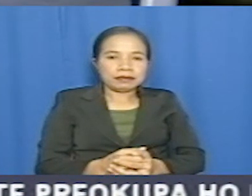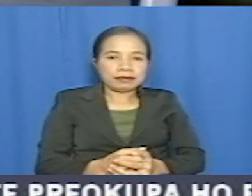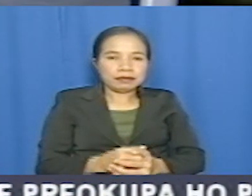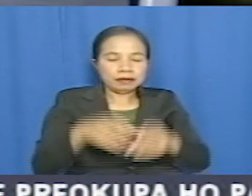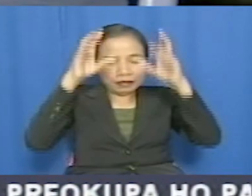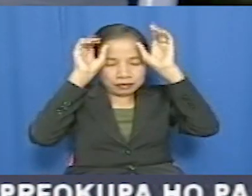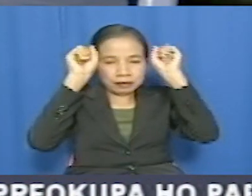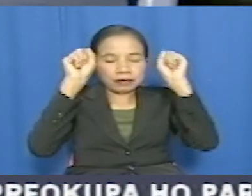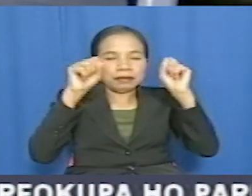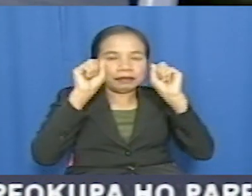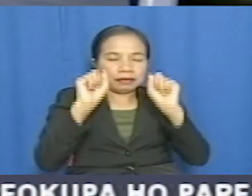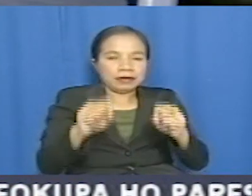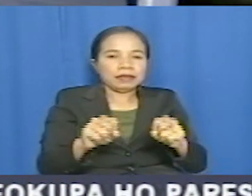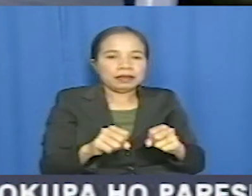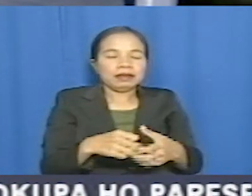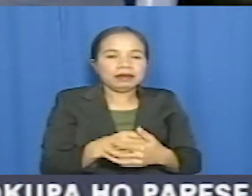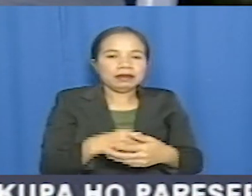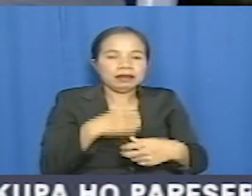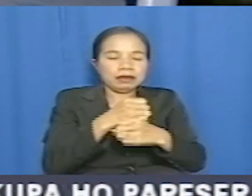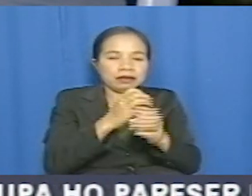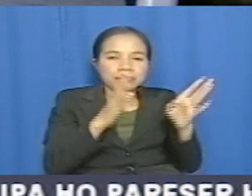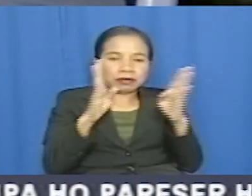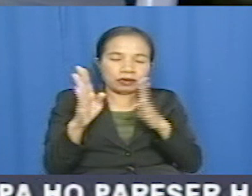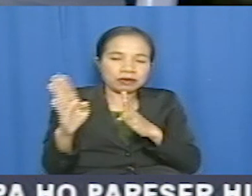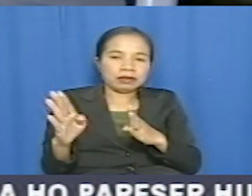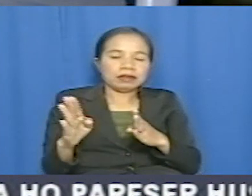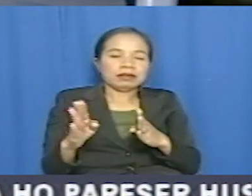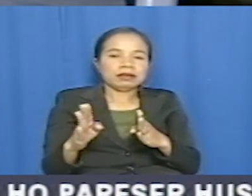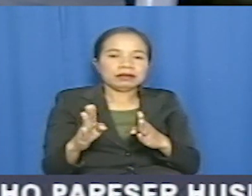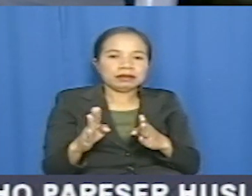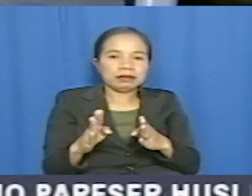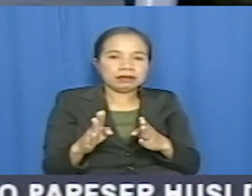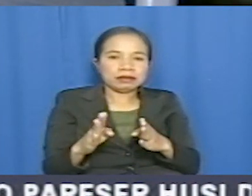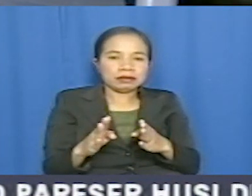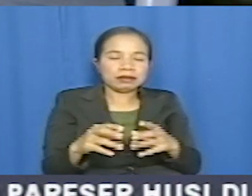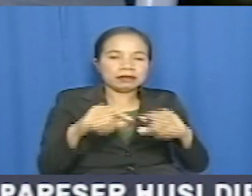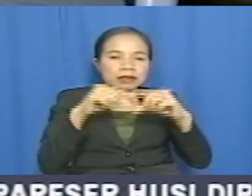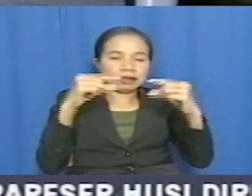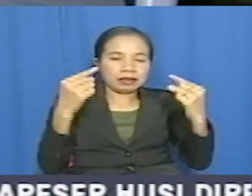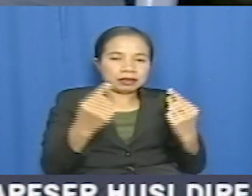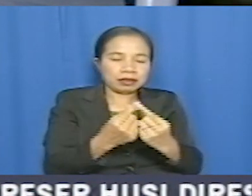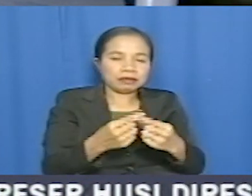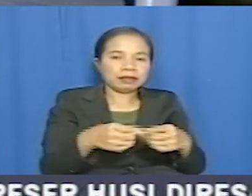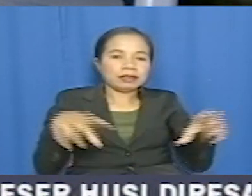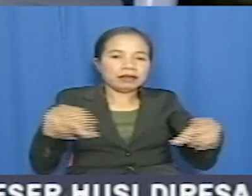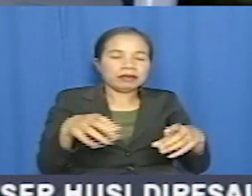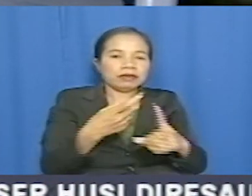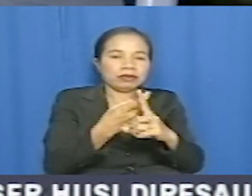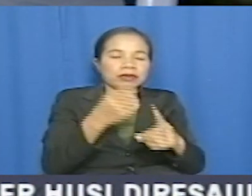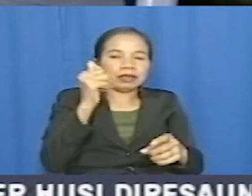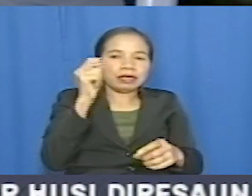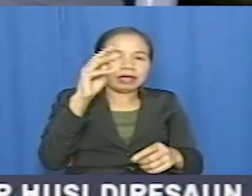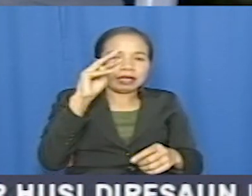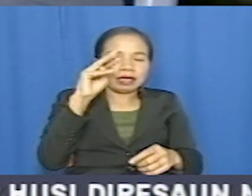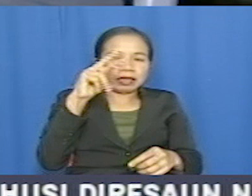tok progresso preliminaria ida nebe maka equipa técnica husi IMPM ninian